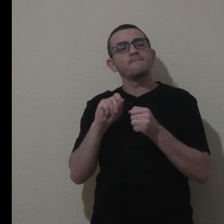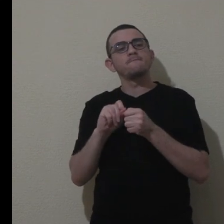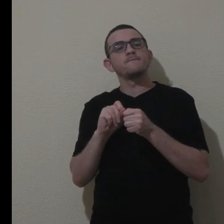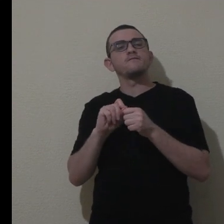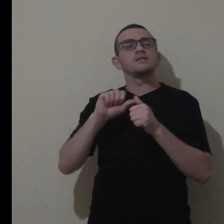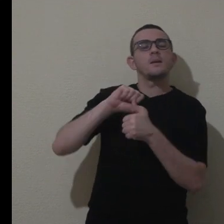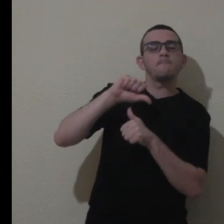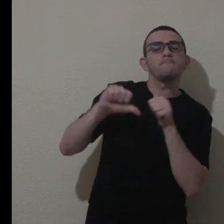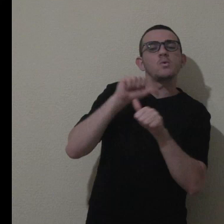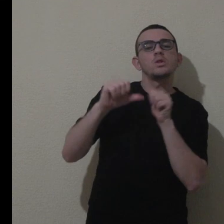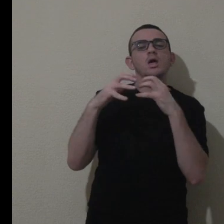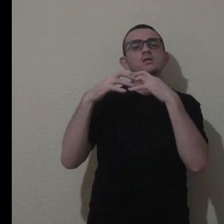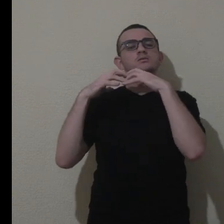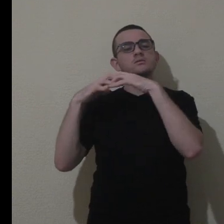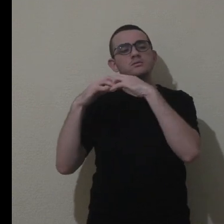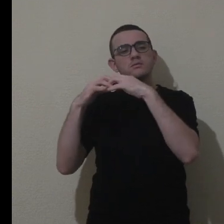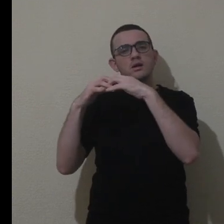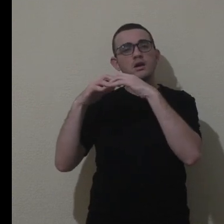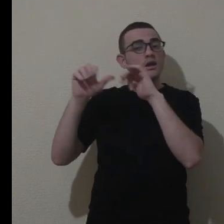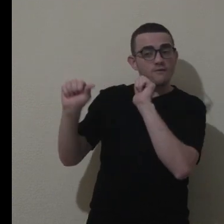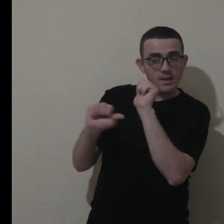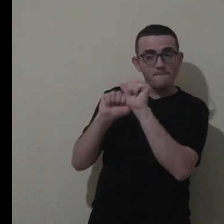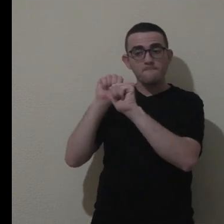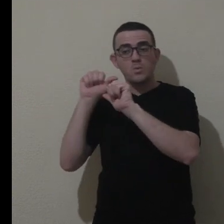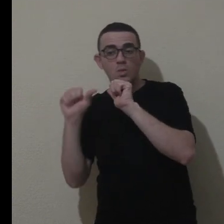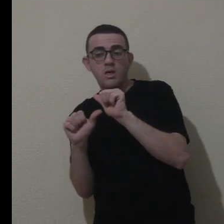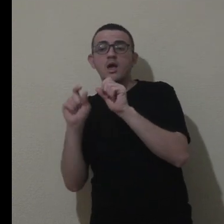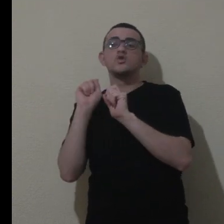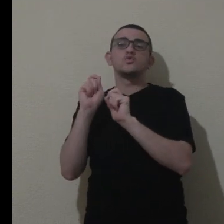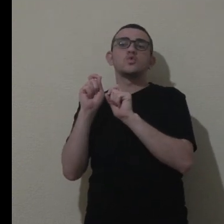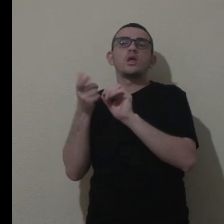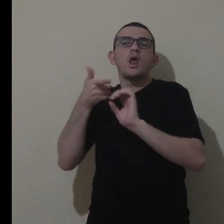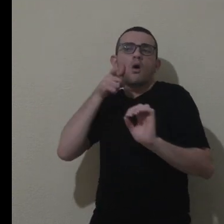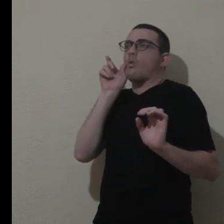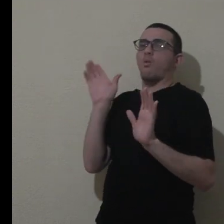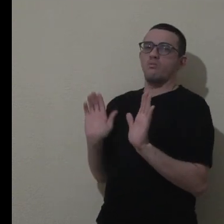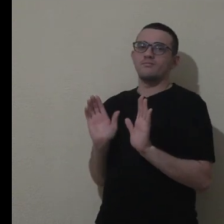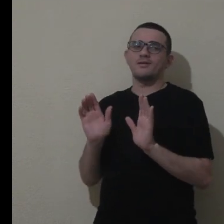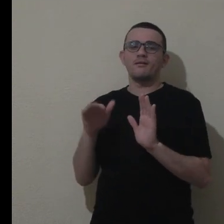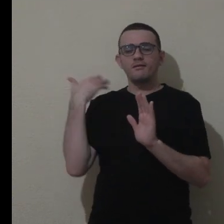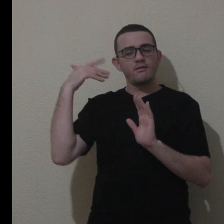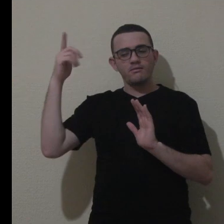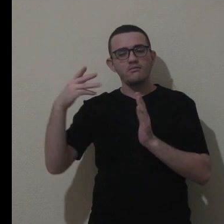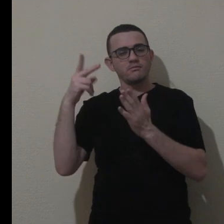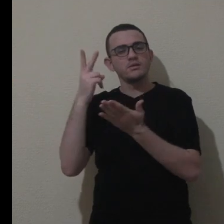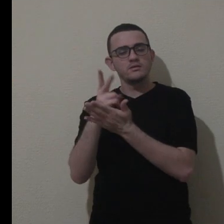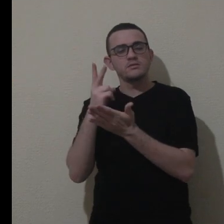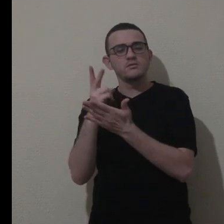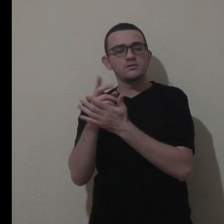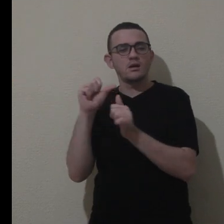vai trazer algumas mudanças no teu cérebro que vai estar diferente de como ela era ontem, né, e assim por